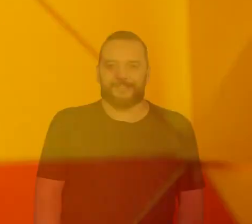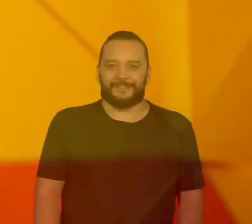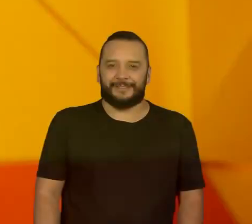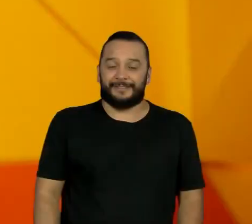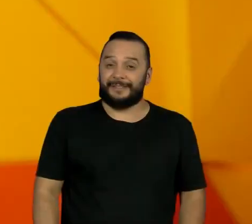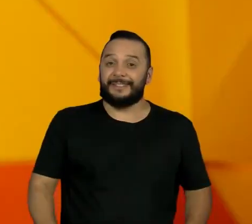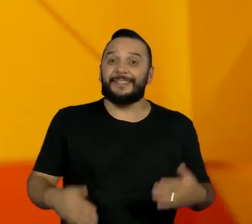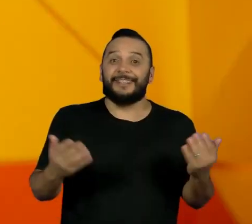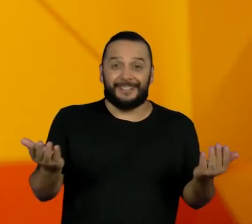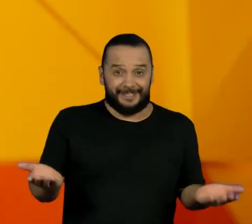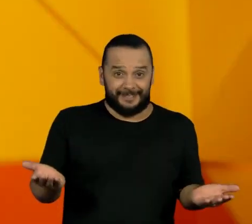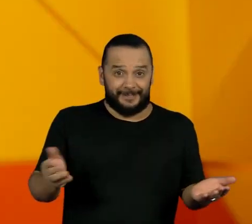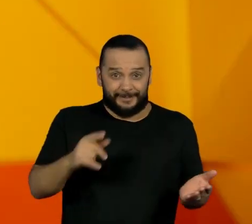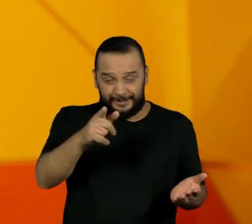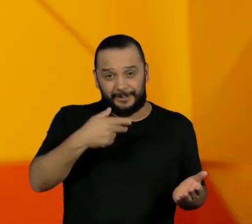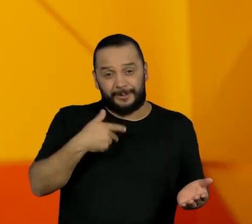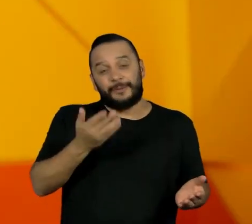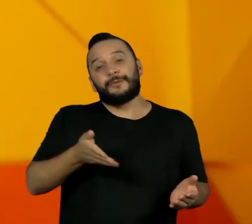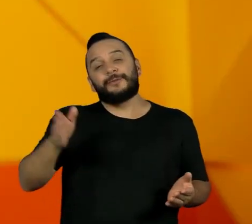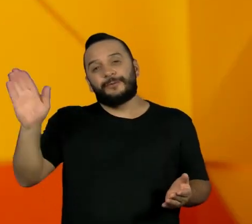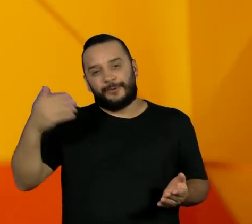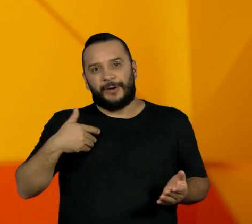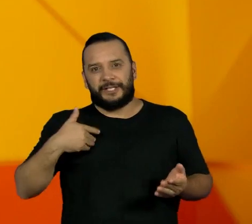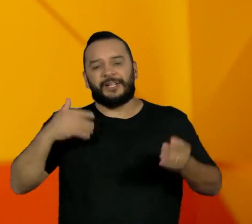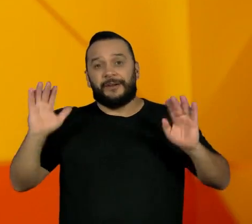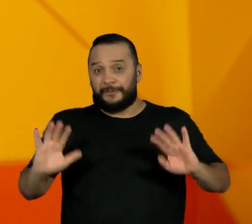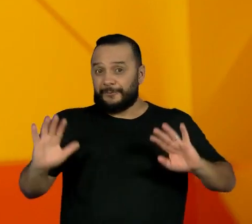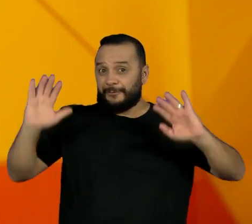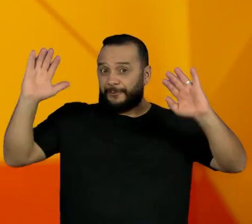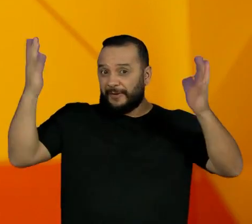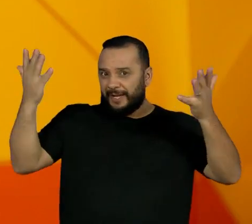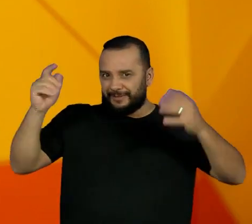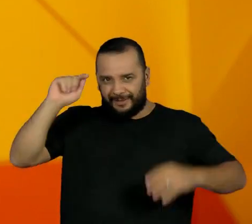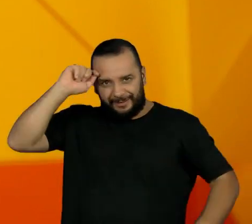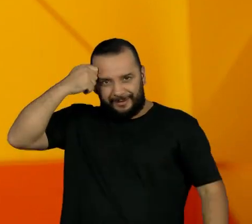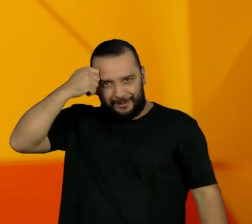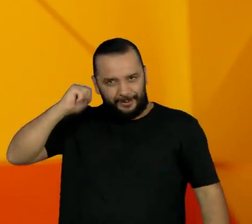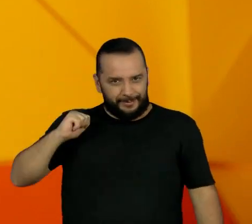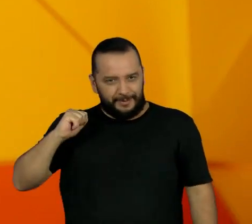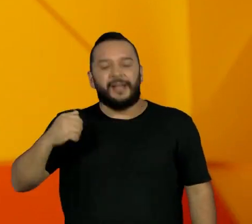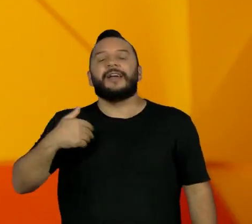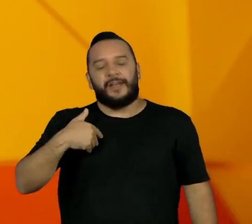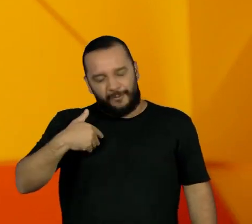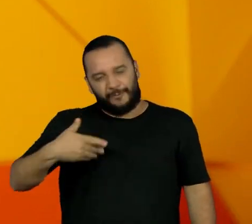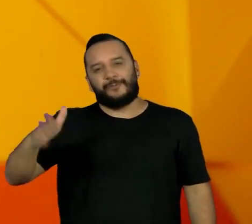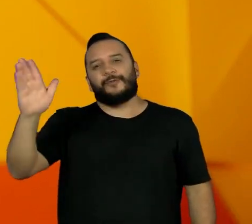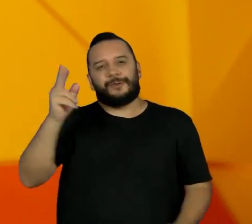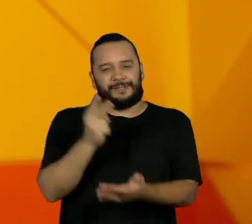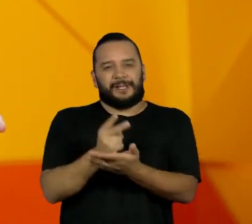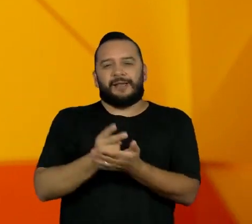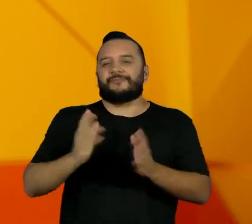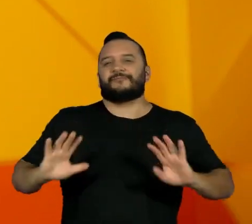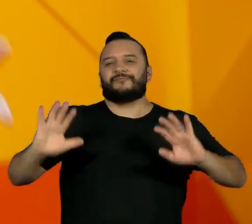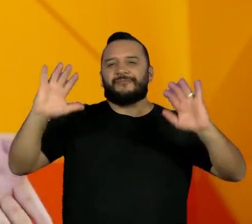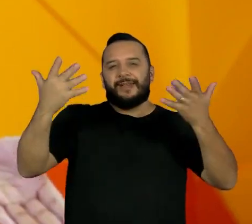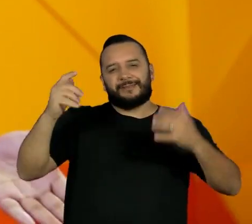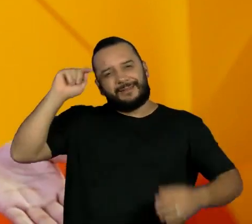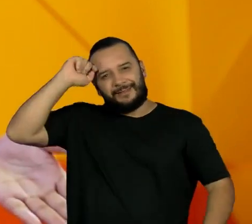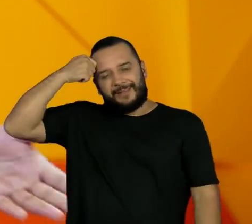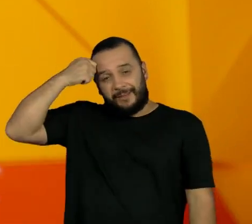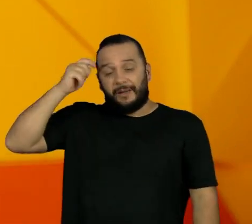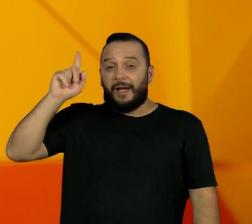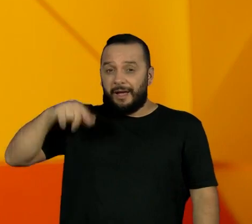E aí, você já foi num Baile Black? Ah, sim, eu vou em vários. Baile Black são